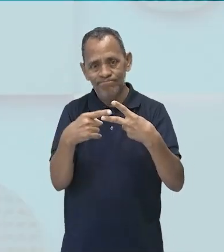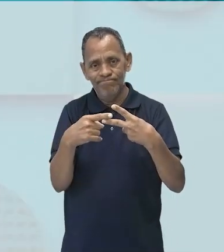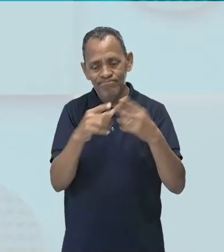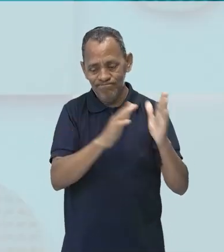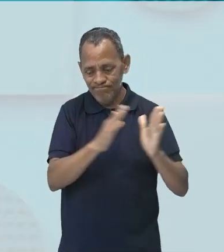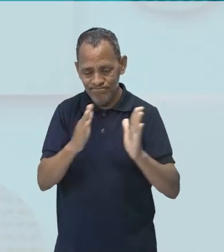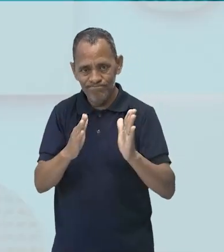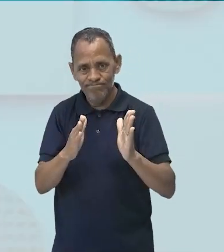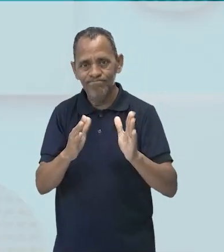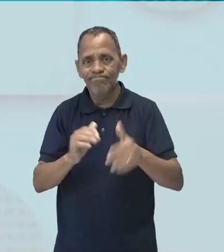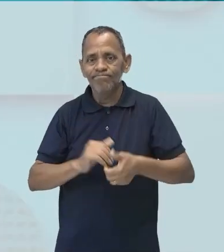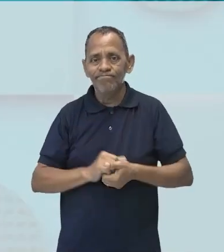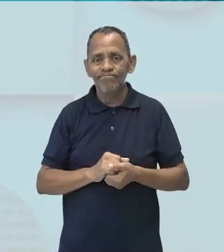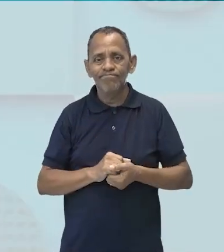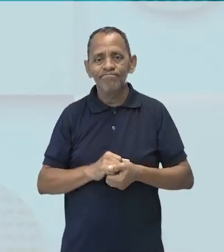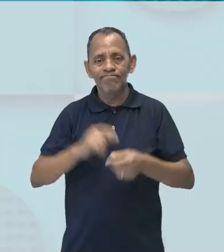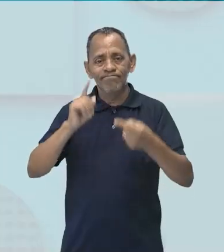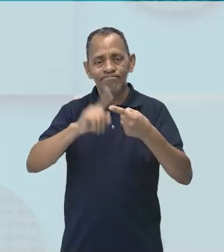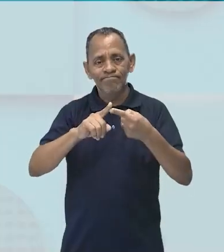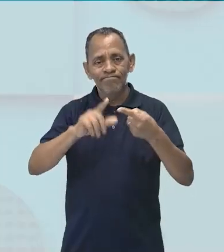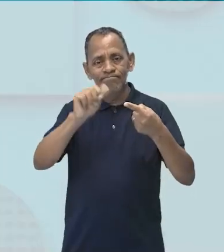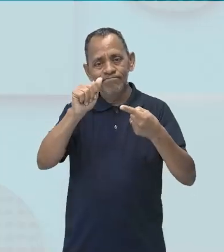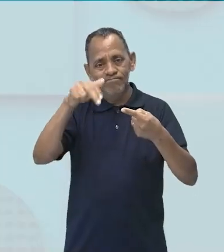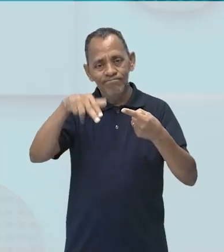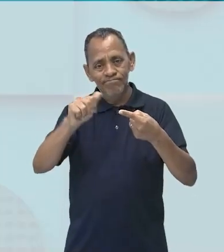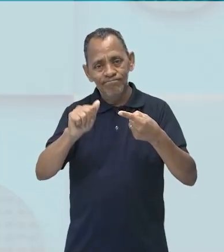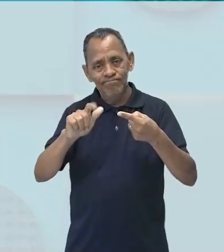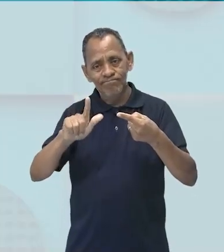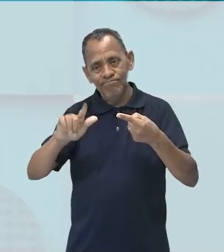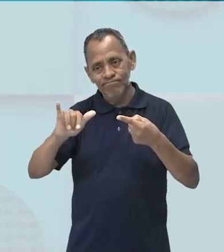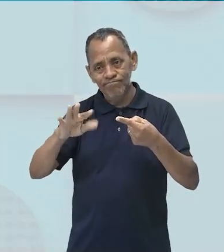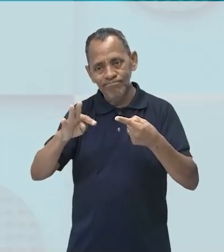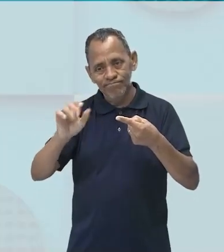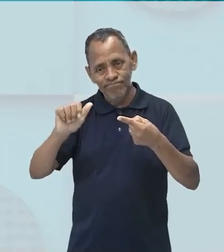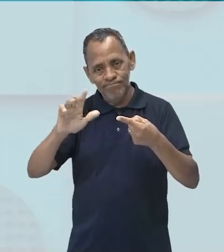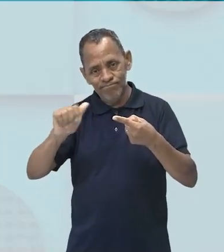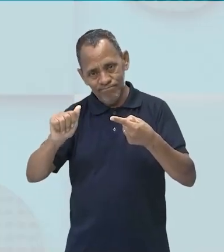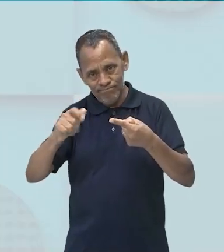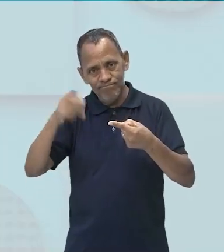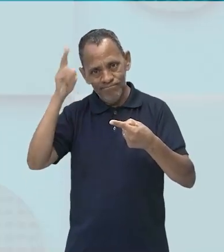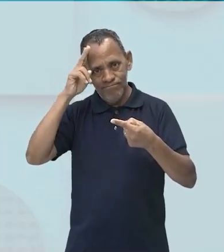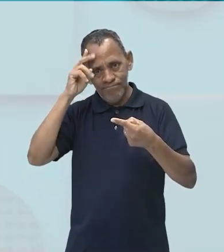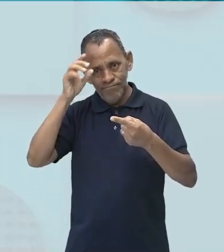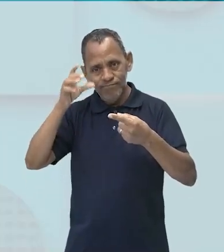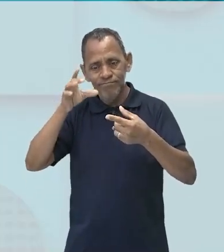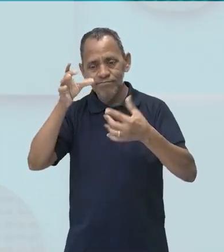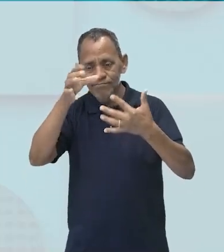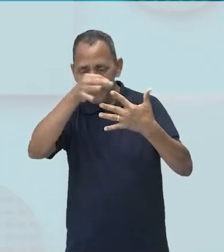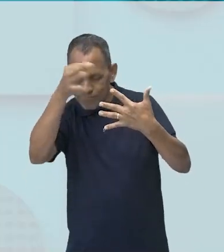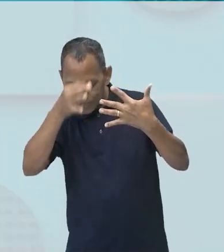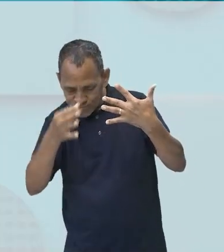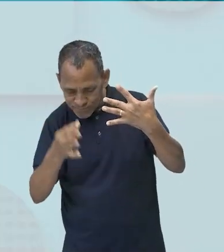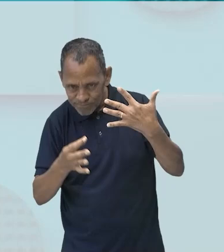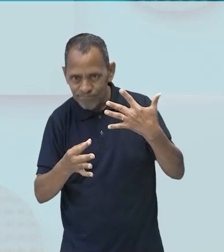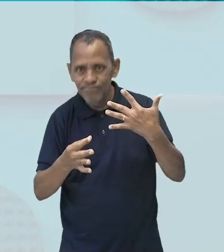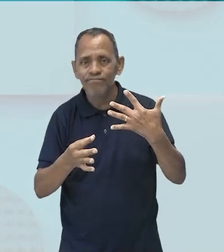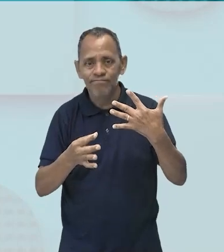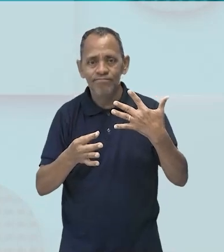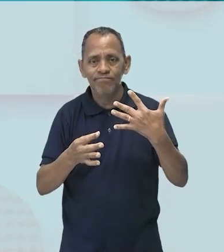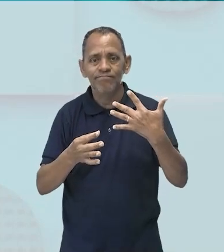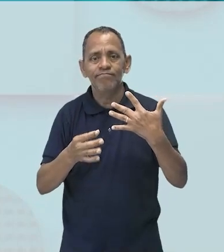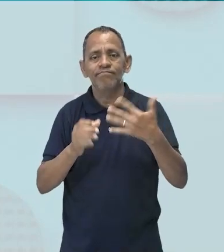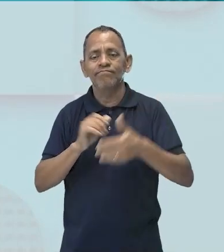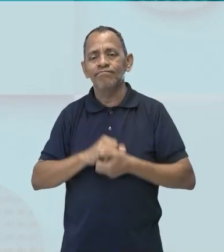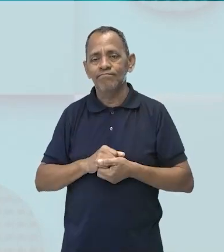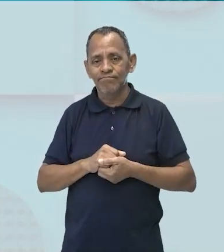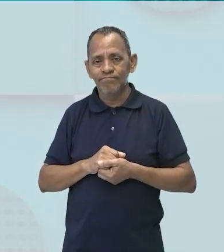principais do cubismo é a analítica, quando eles fragmentam, né, que nós vimos aí no exemplo, eles fragmentaram tanto